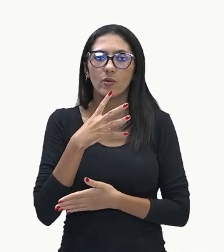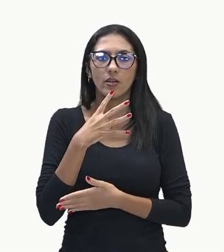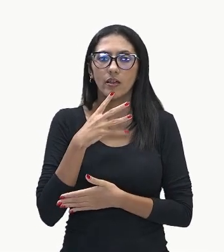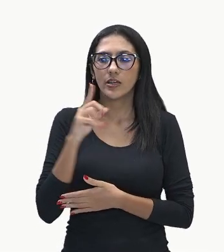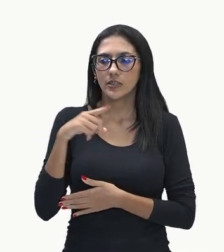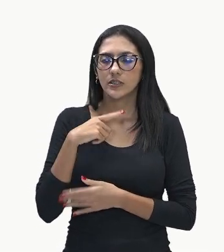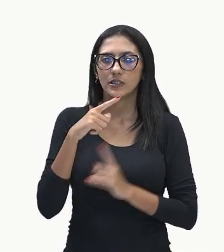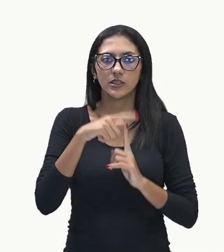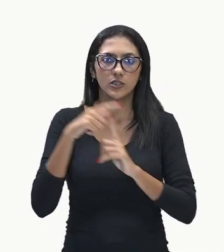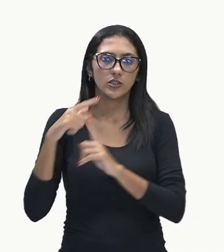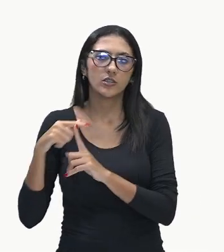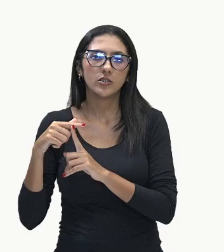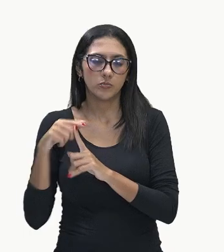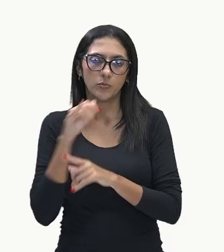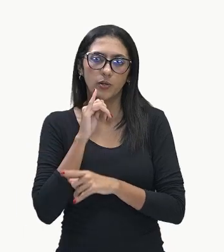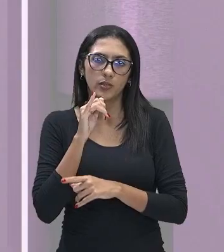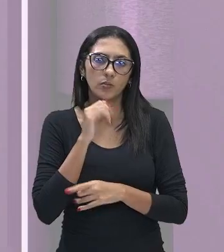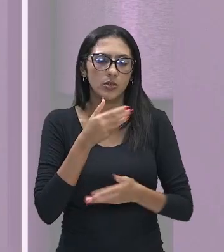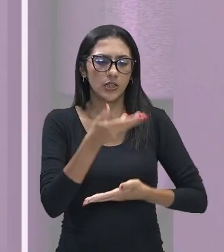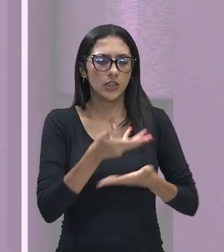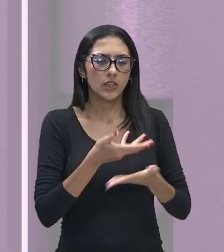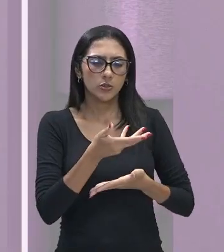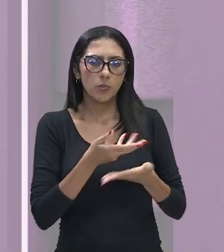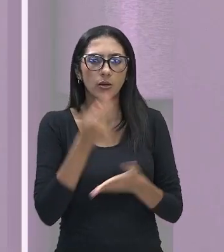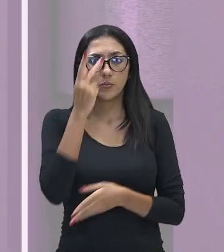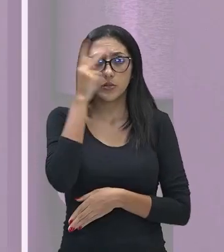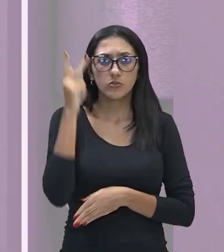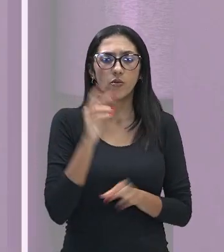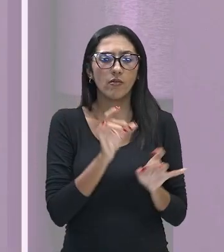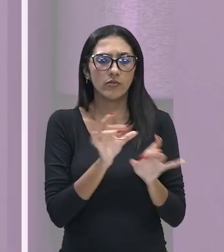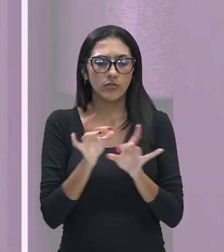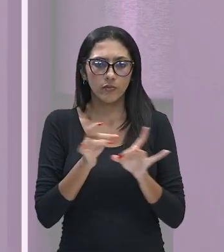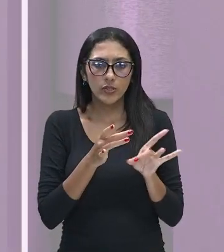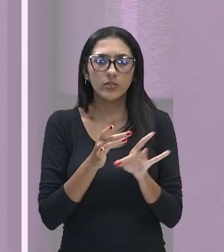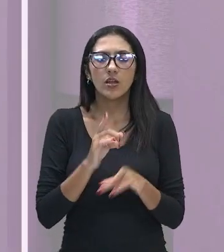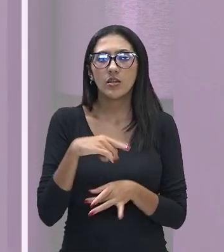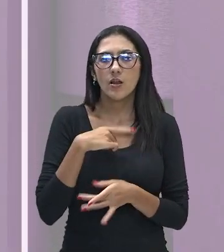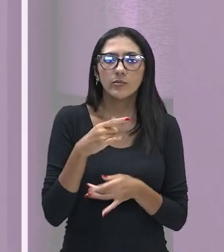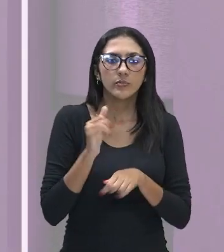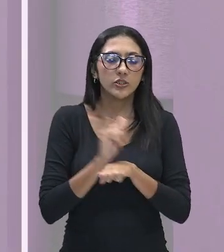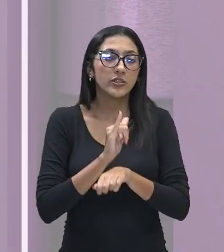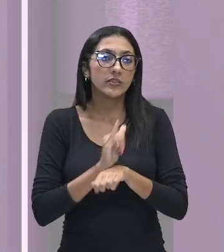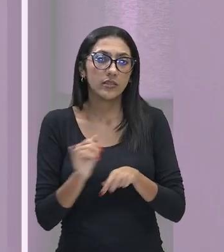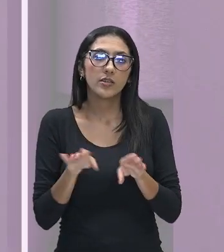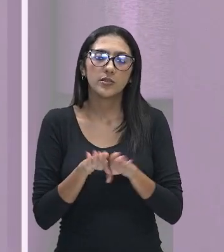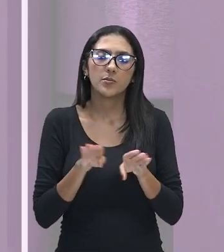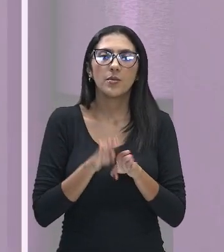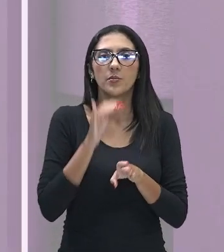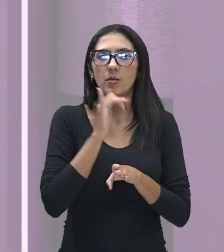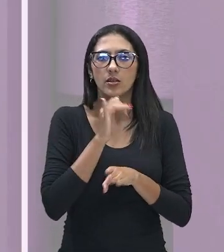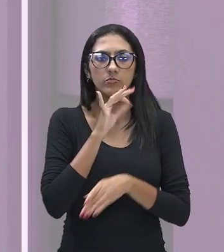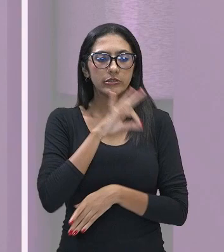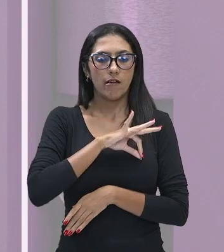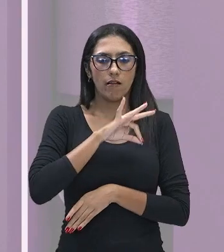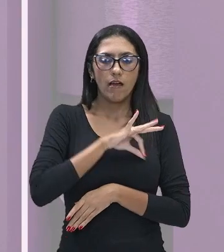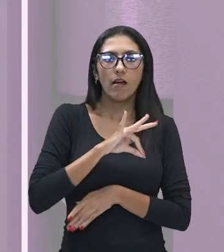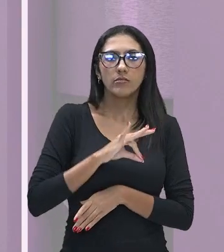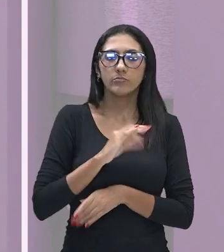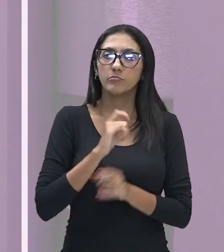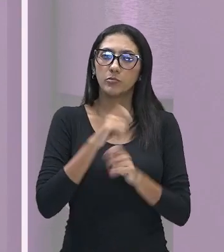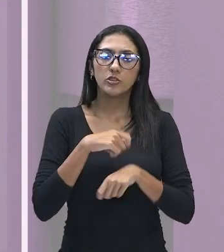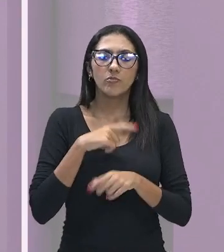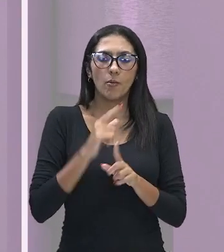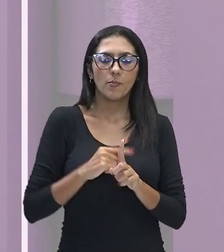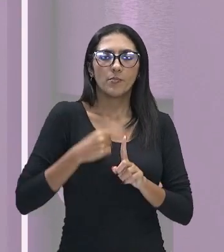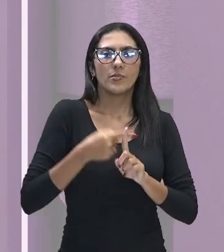nesse processo aí de atendimento ao público de vendas e que é uma maneira aí de aumentar um pouco o valor do seu salário.